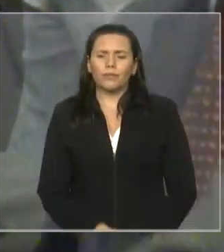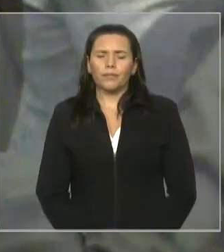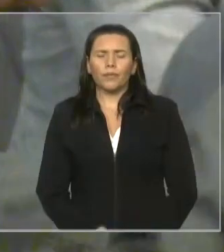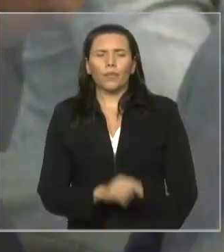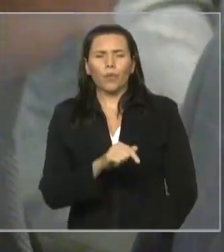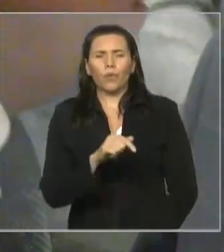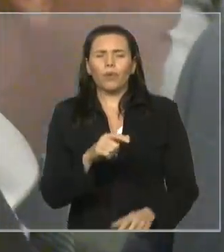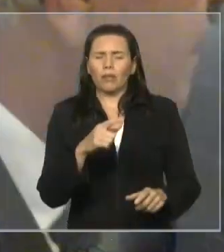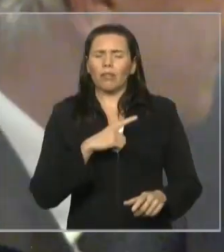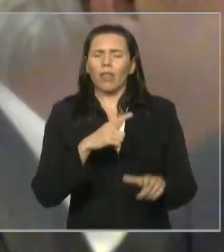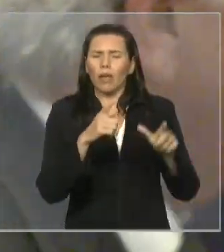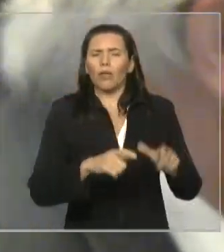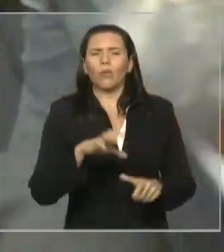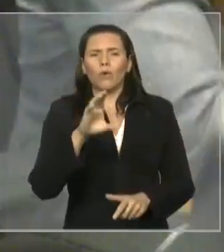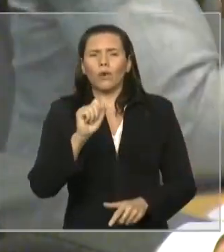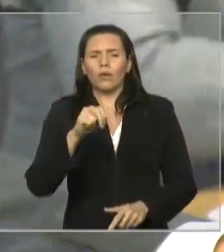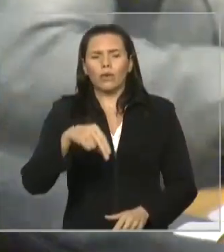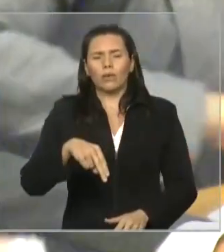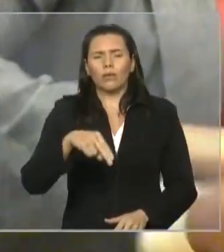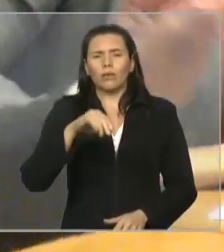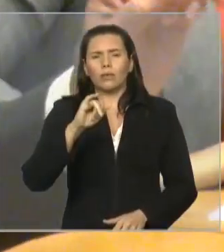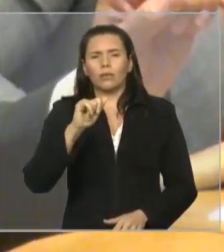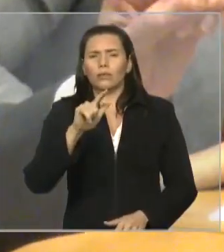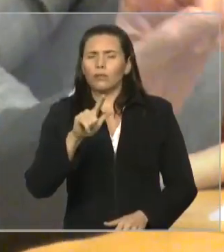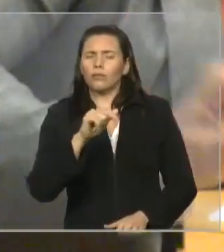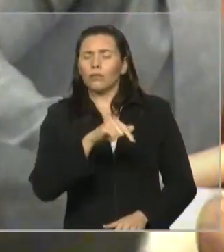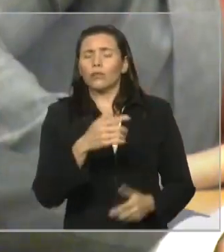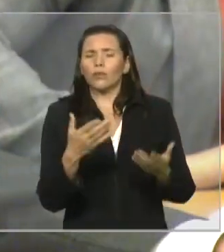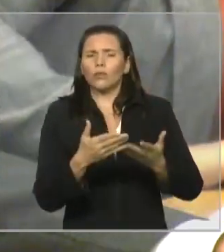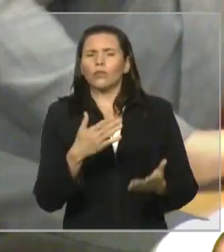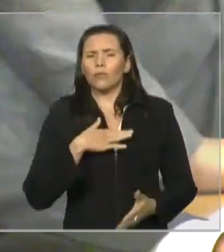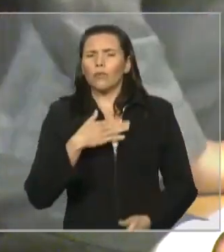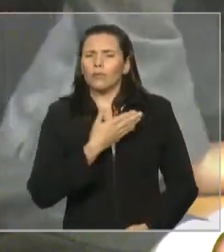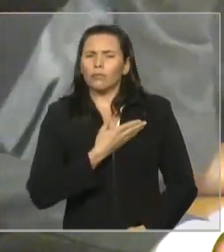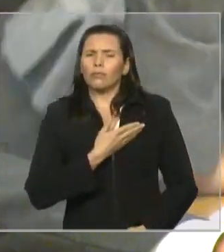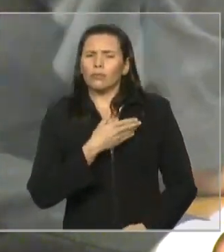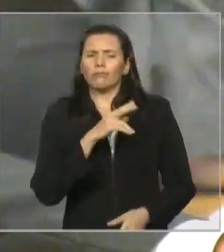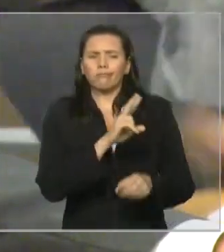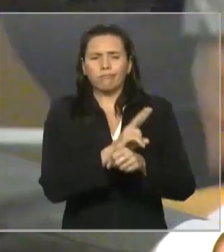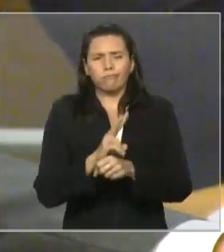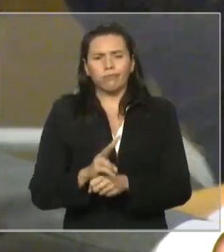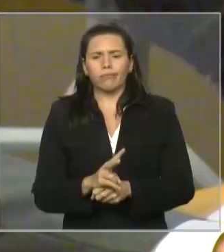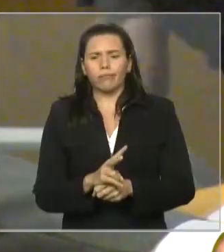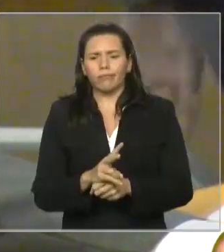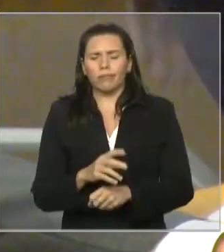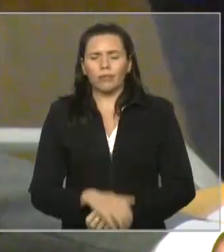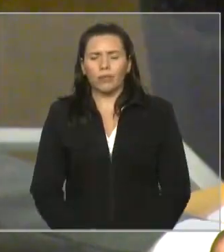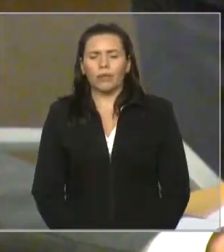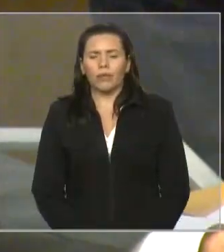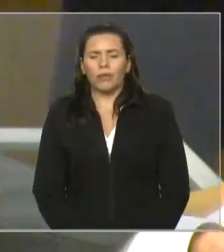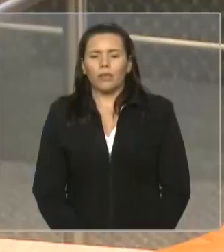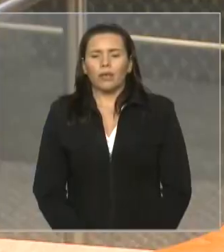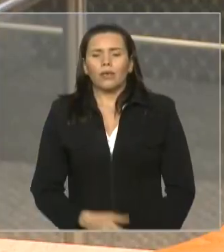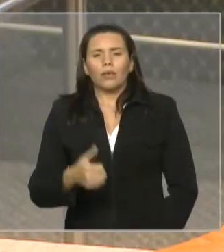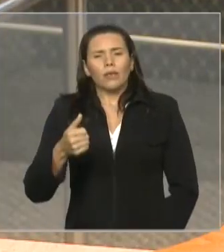com muito zelo. Continue na sua luta, que é uma luta que abriga 14% da sociedade gosta de animais.